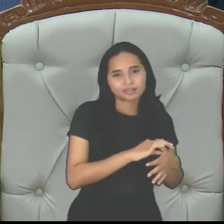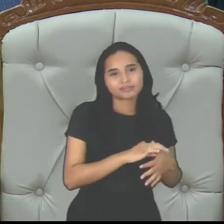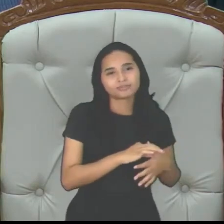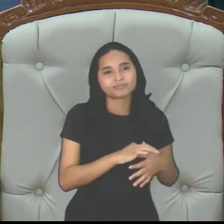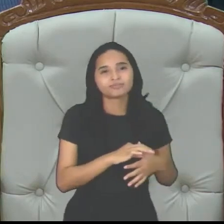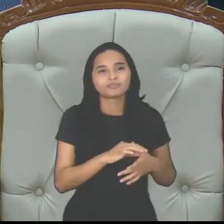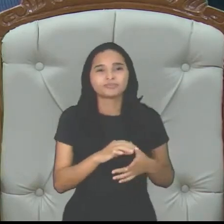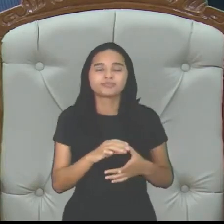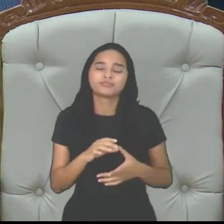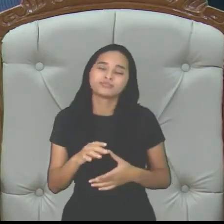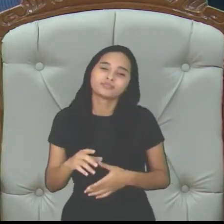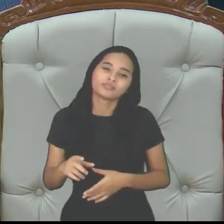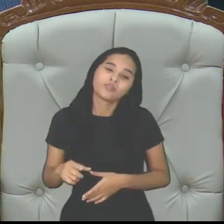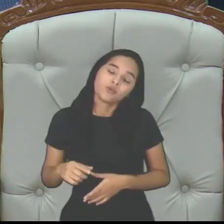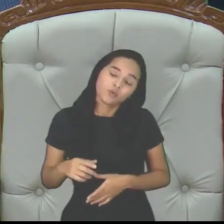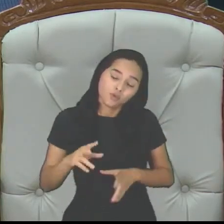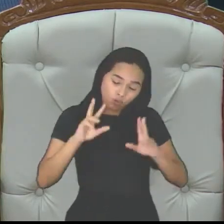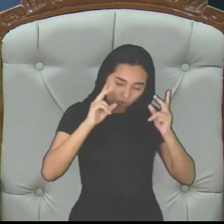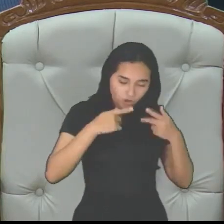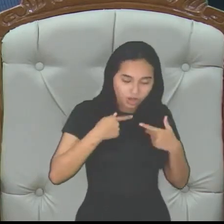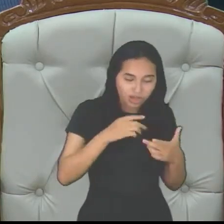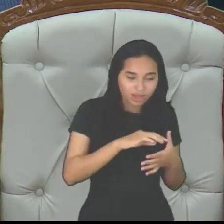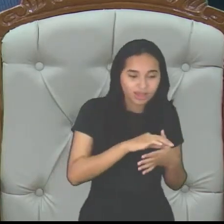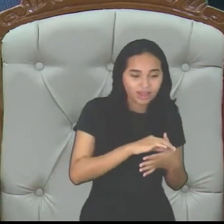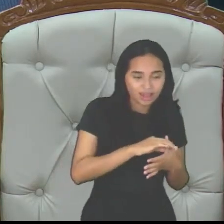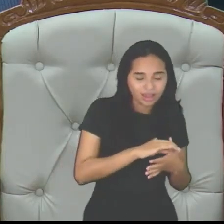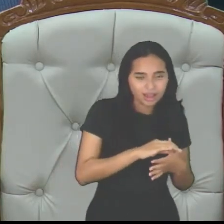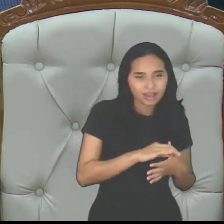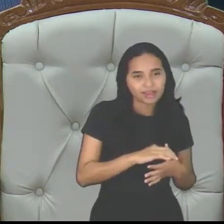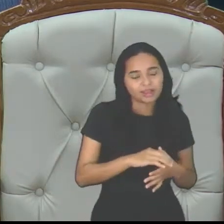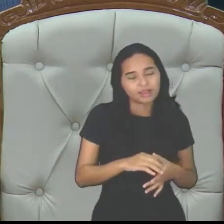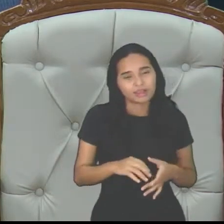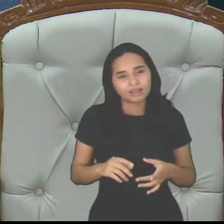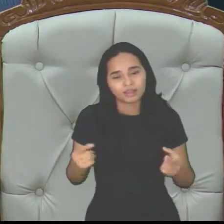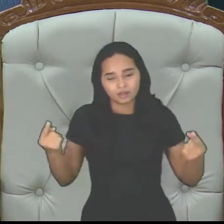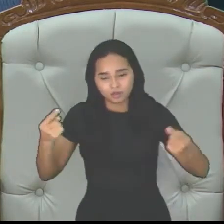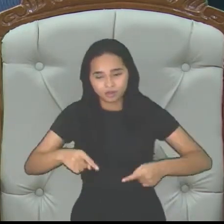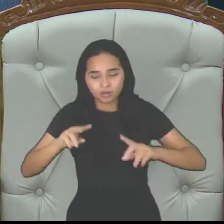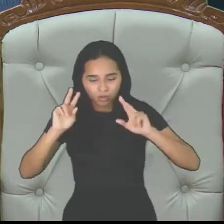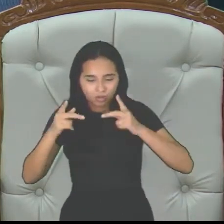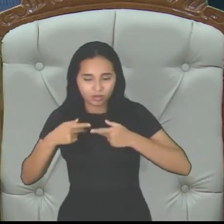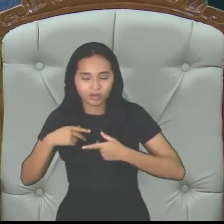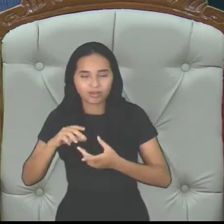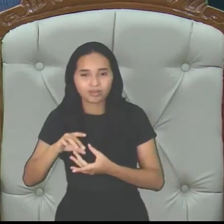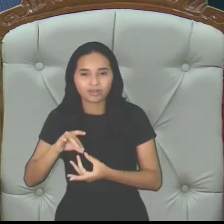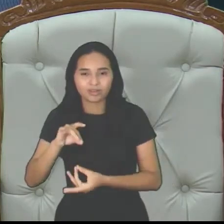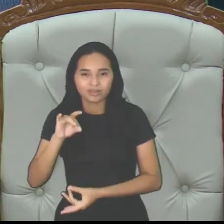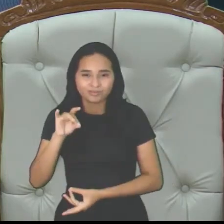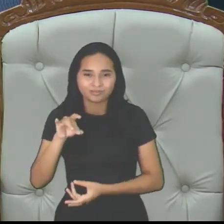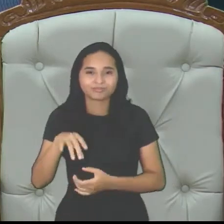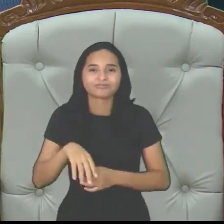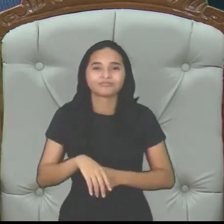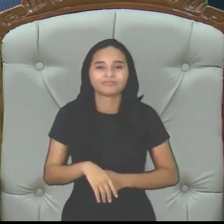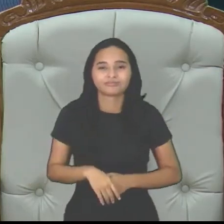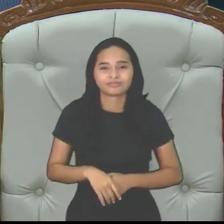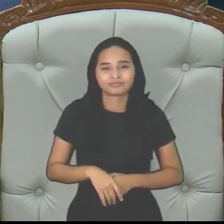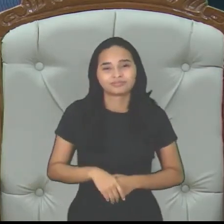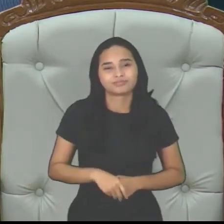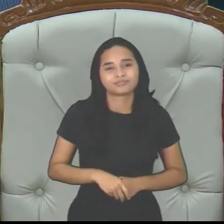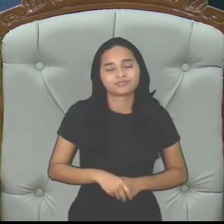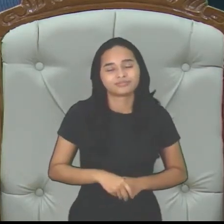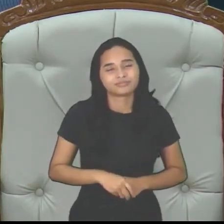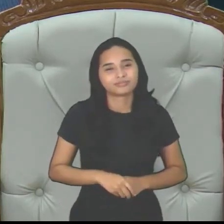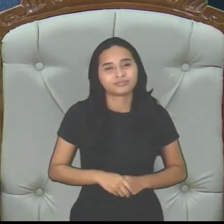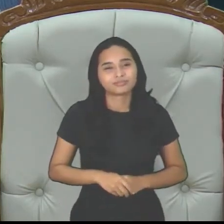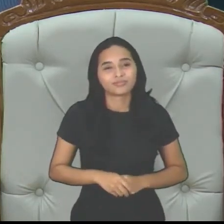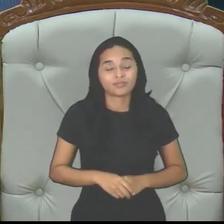do nosso homem carnal com o nosso homem espiritual. Enquanto o nosso